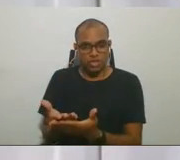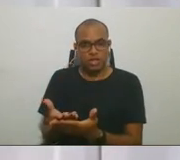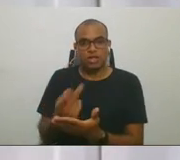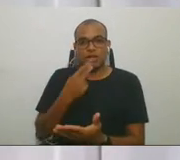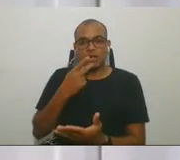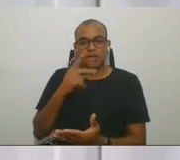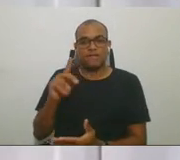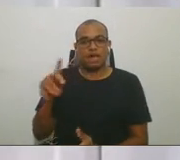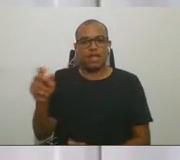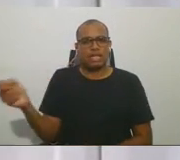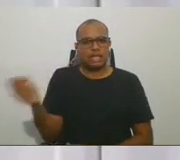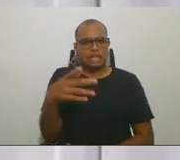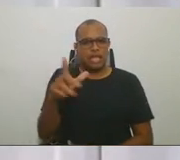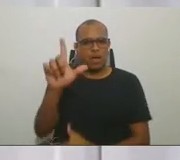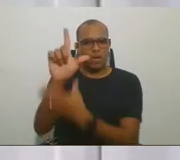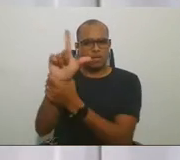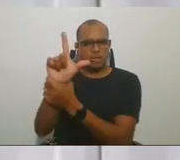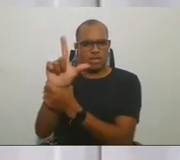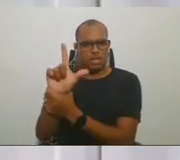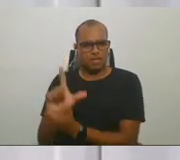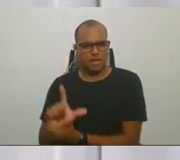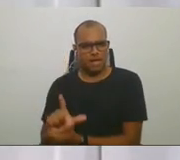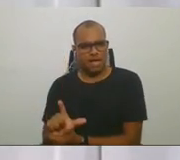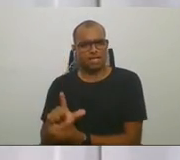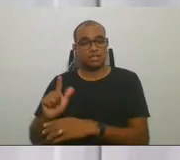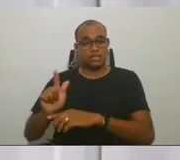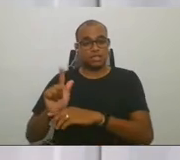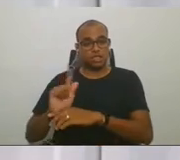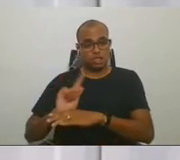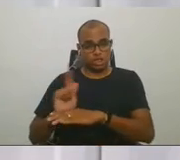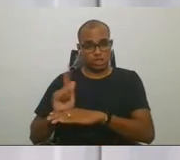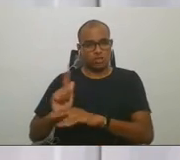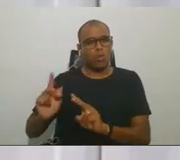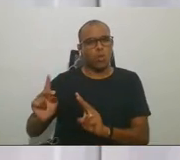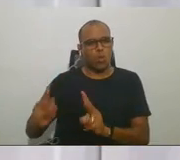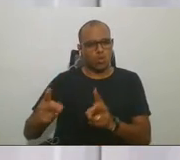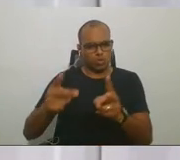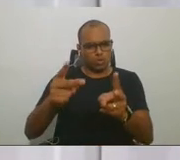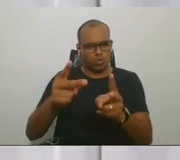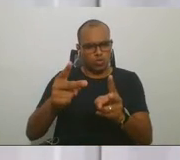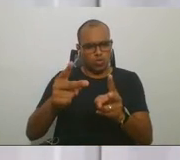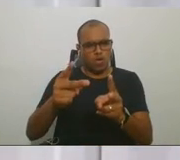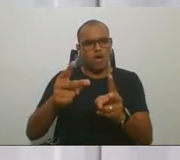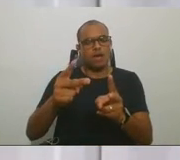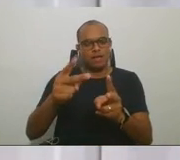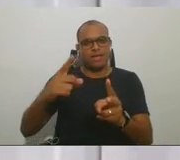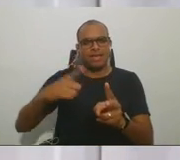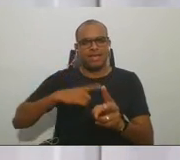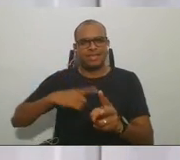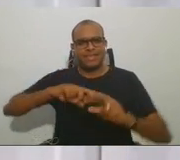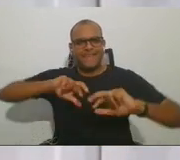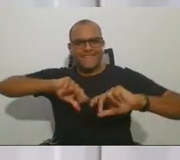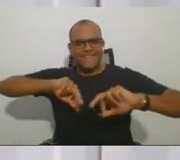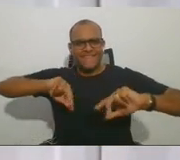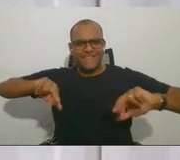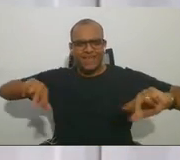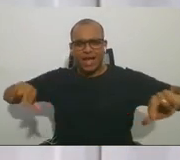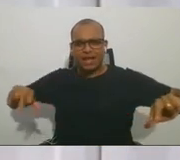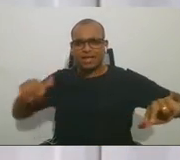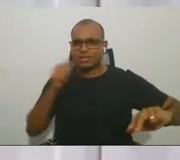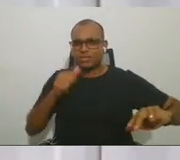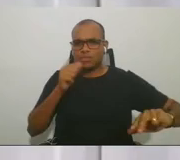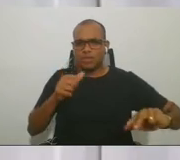neoliberais que estão na nossa gestão continuam, estão revestivas de malhas ultraconservadoras,